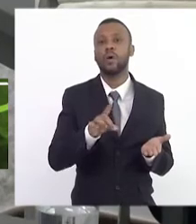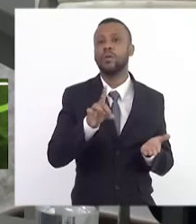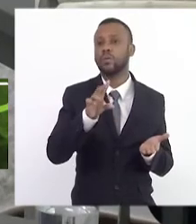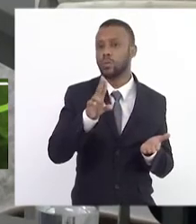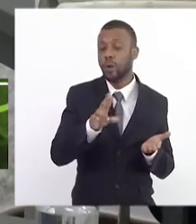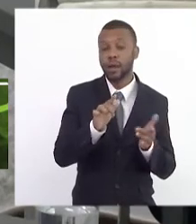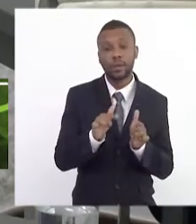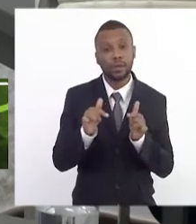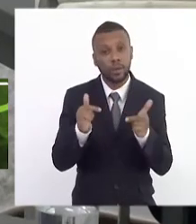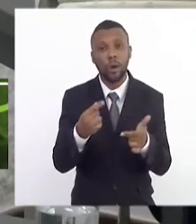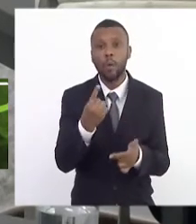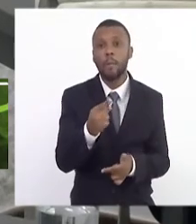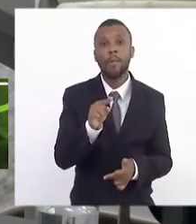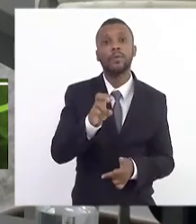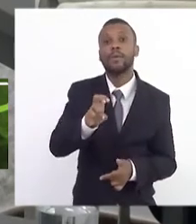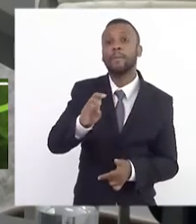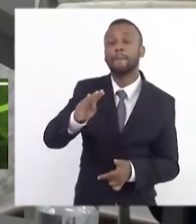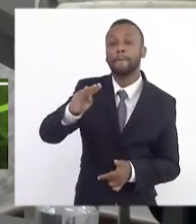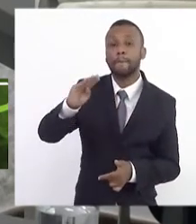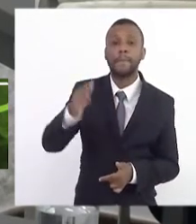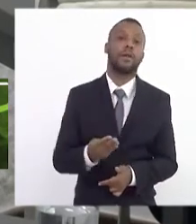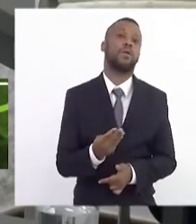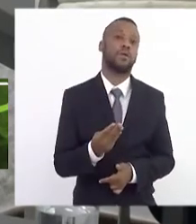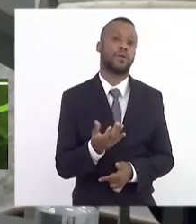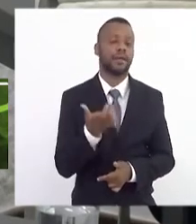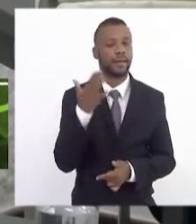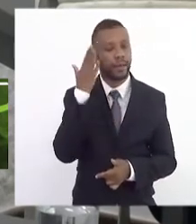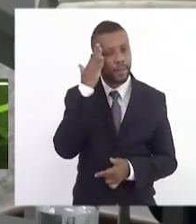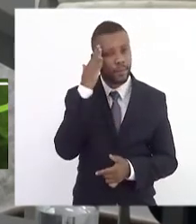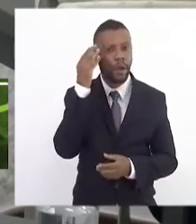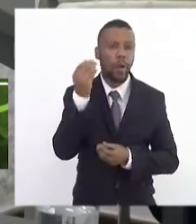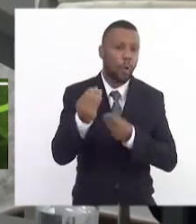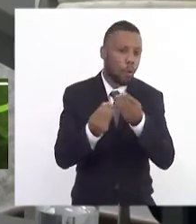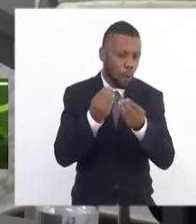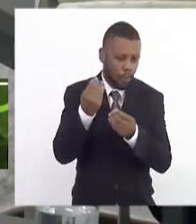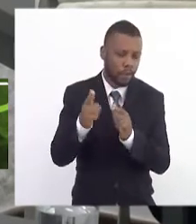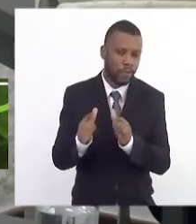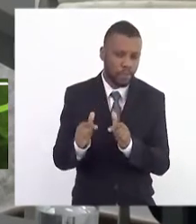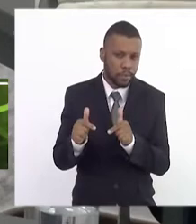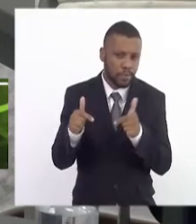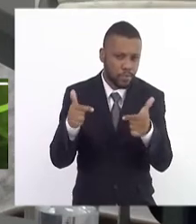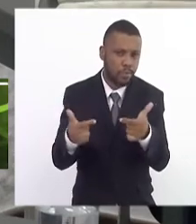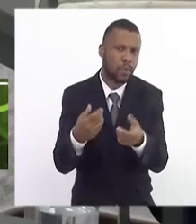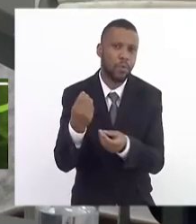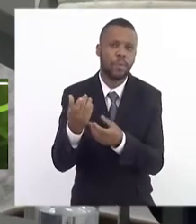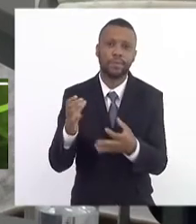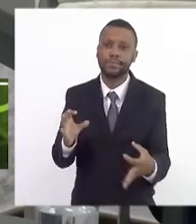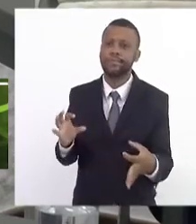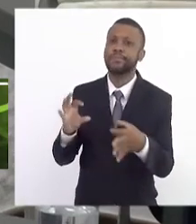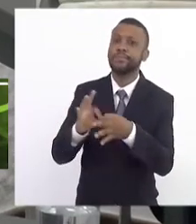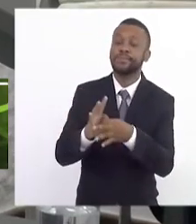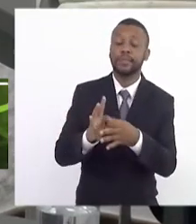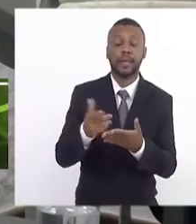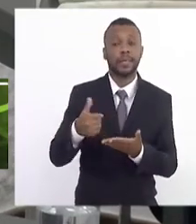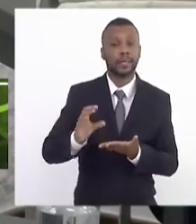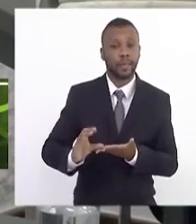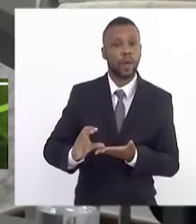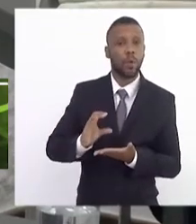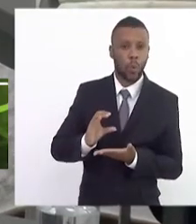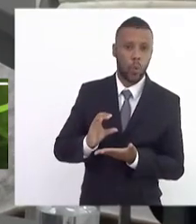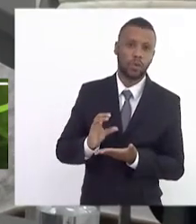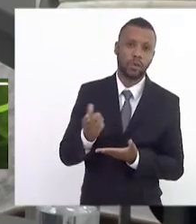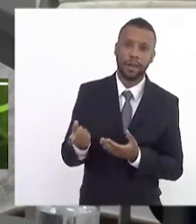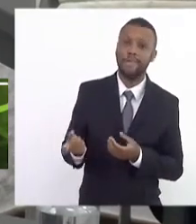ações seriam de 1,5 bilhão. Gostaria de saber como é que isso está, como é que essa implantação e se esse recurso retorna